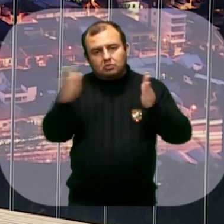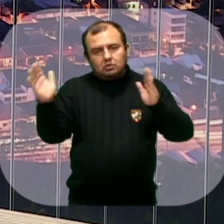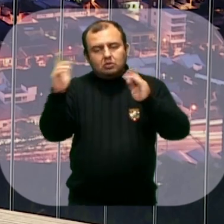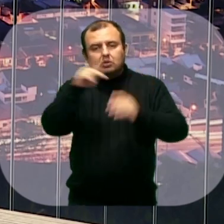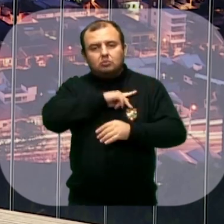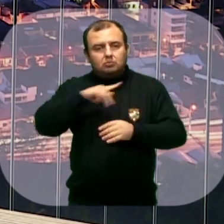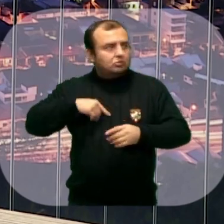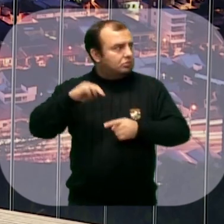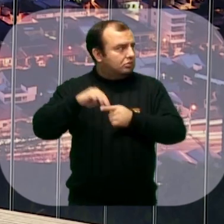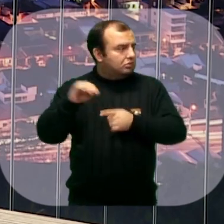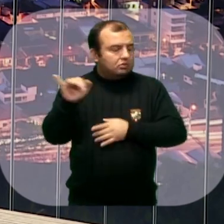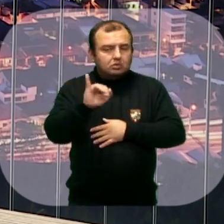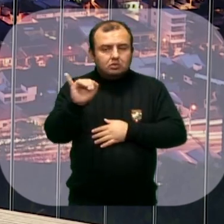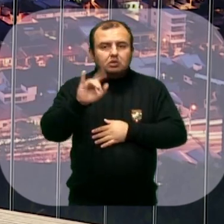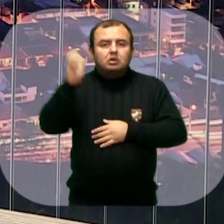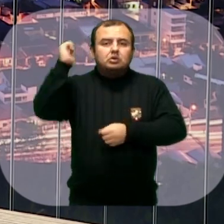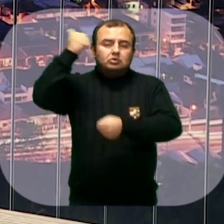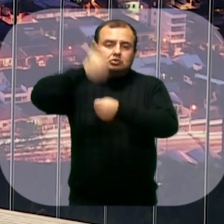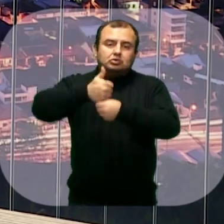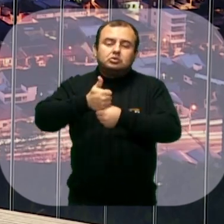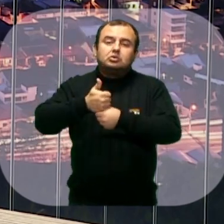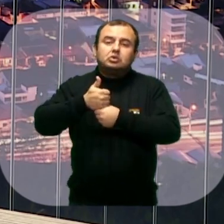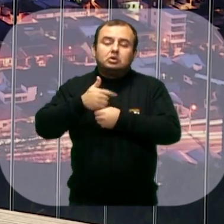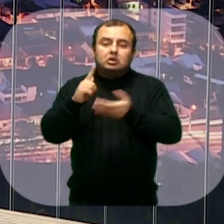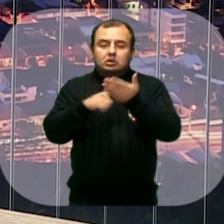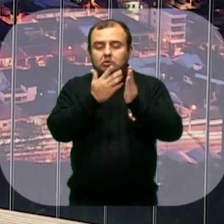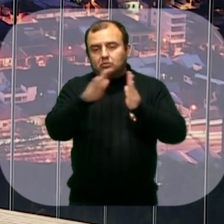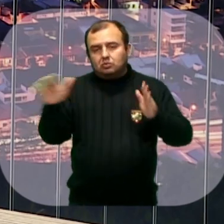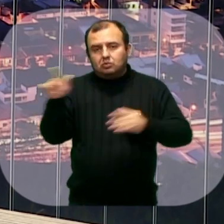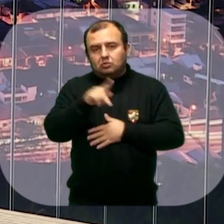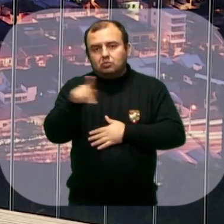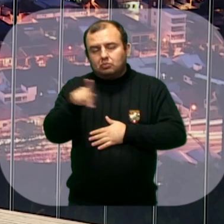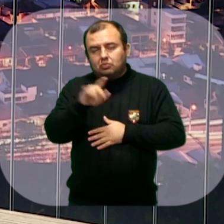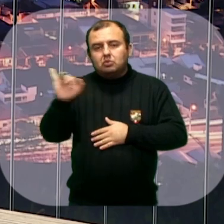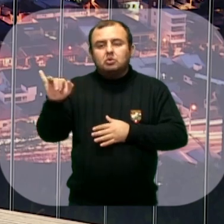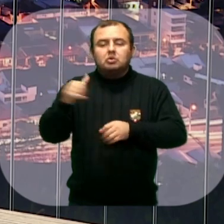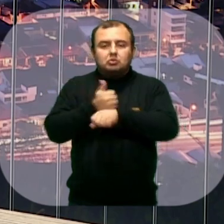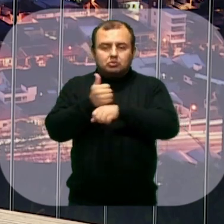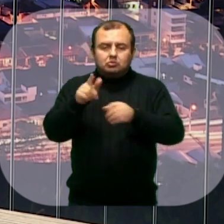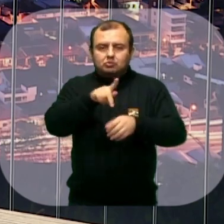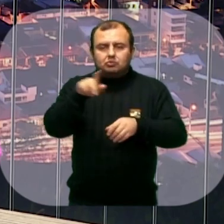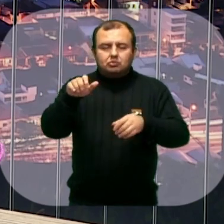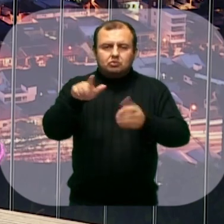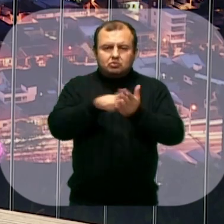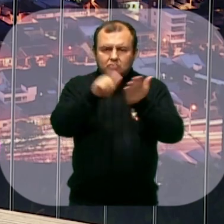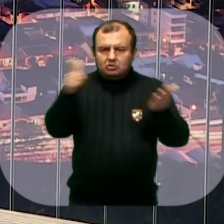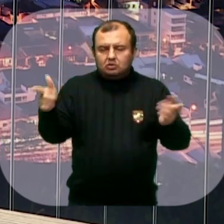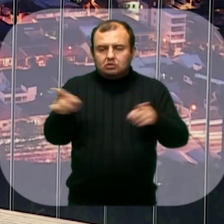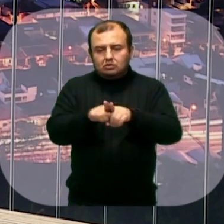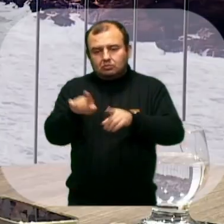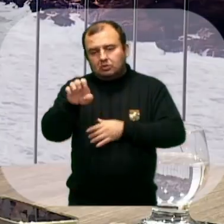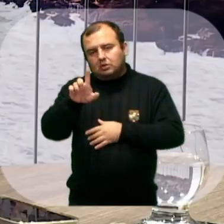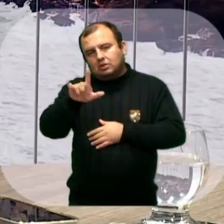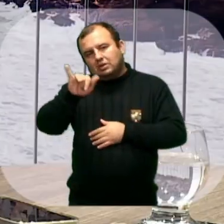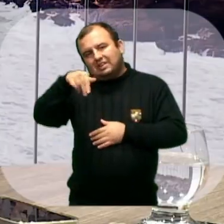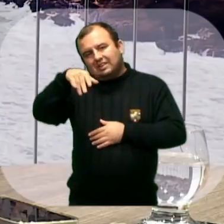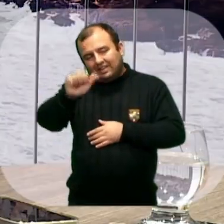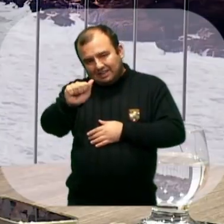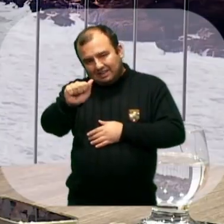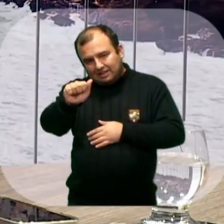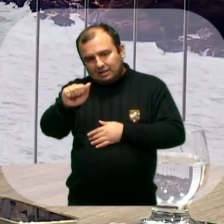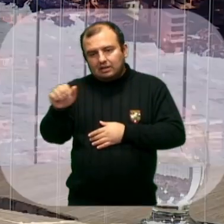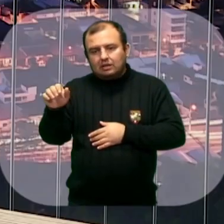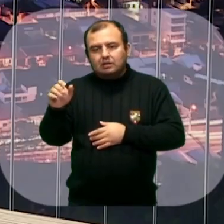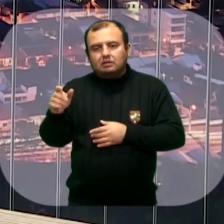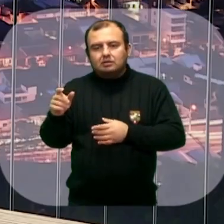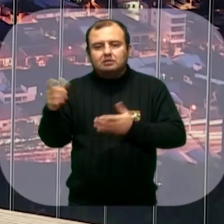está conosco hoje a diretora da biblioteca, que é professora e jornalista Eliana Camargo.